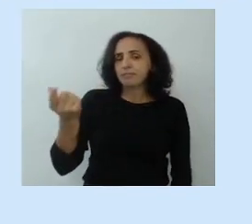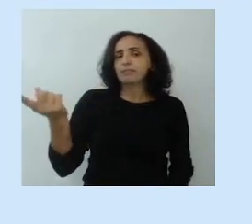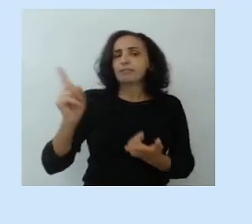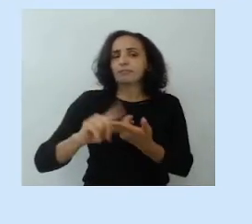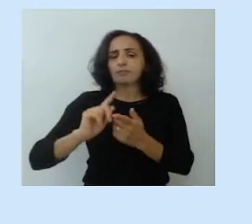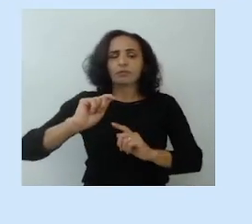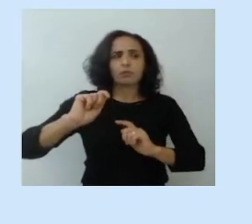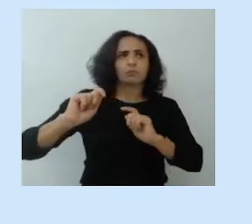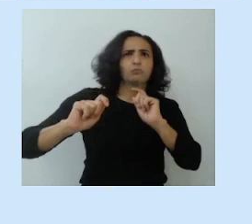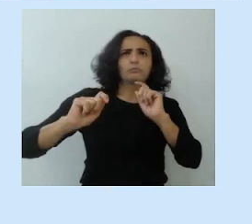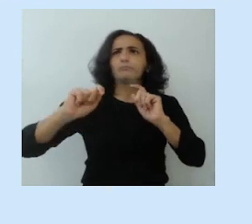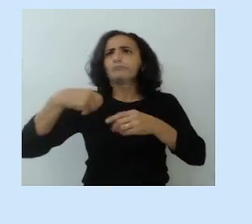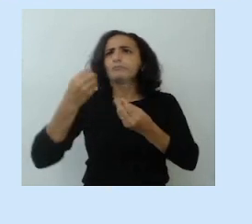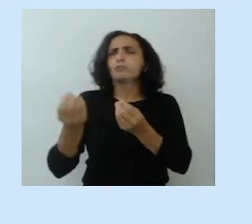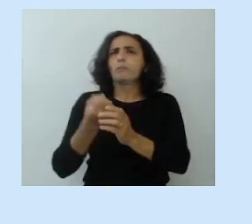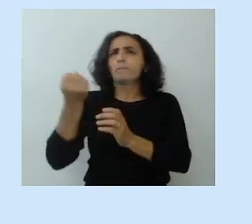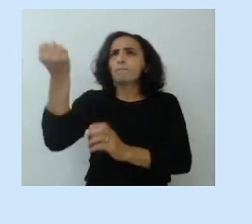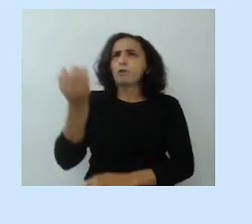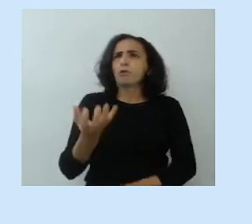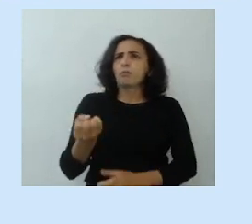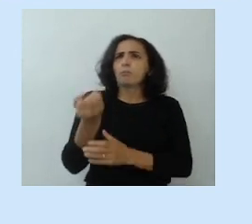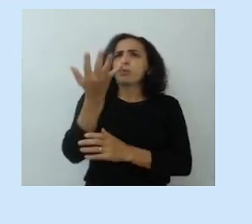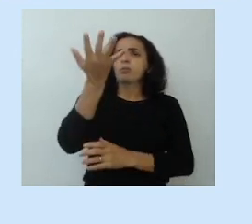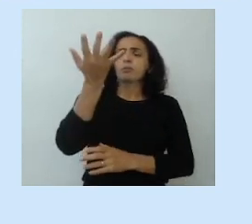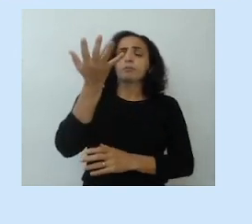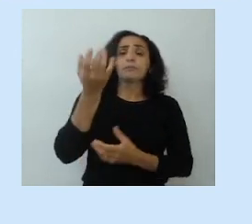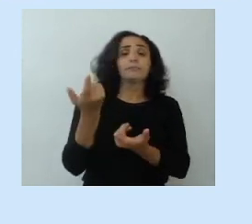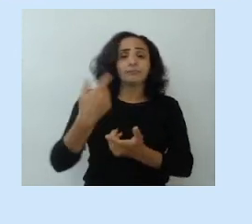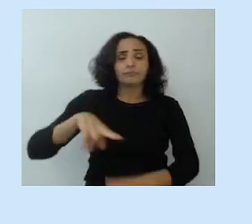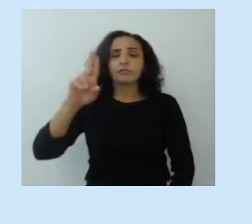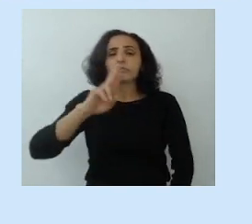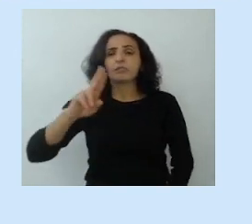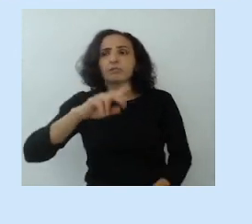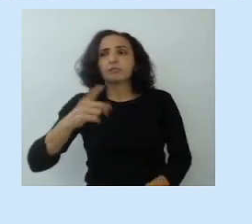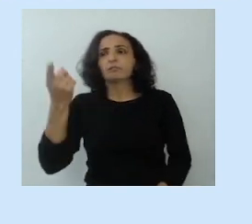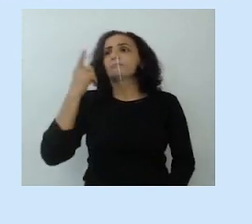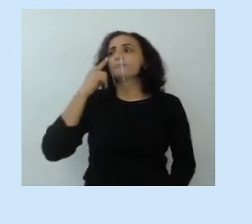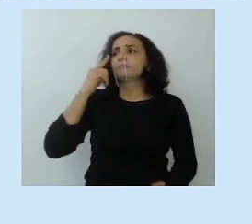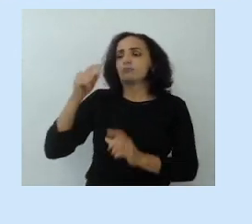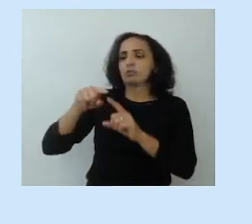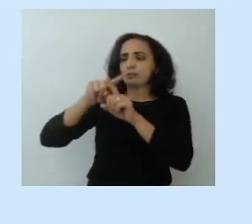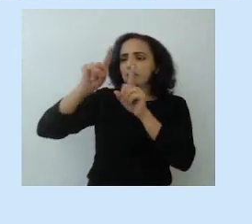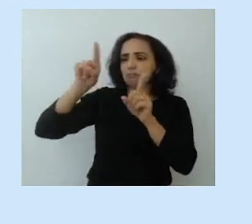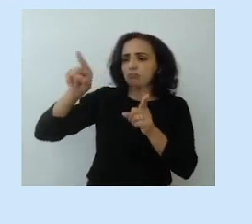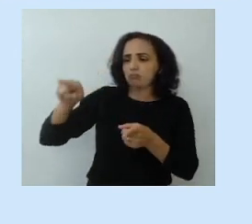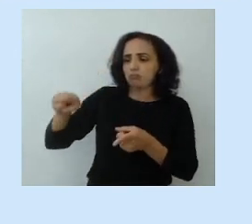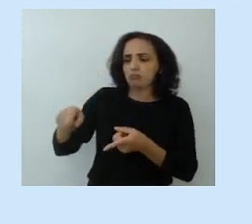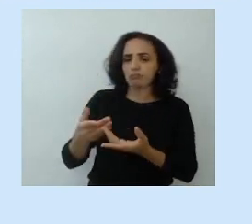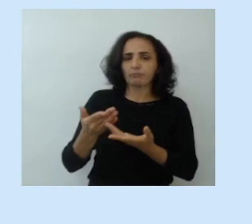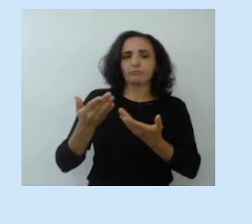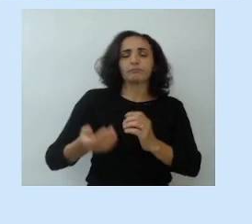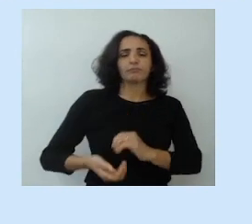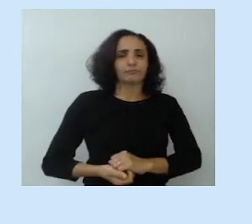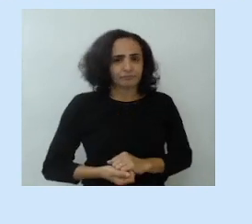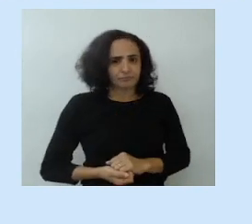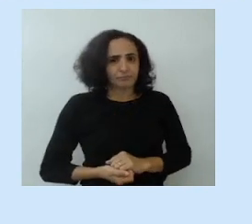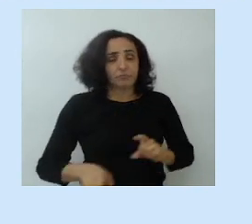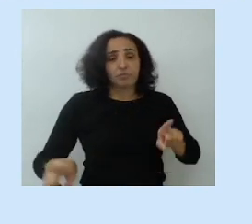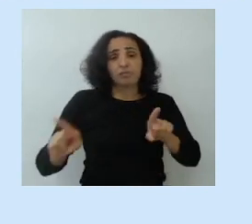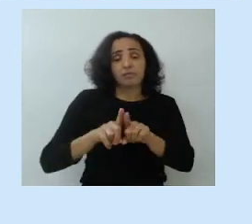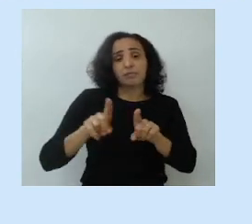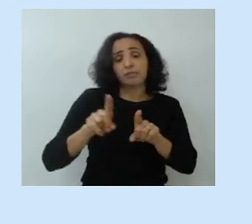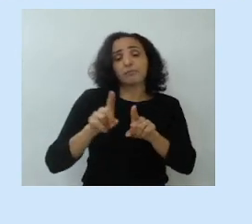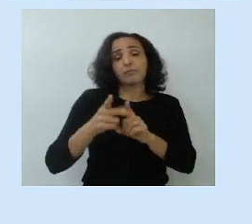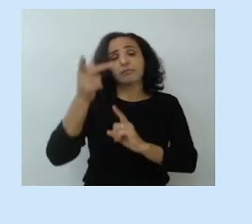são transmitidos pelos satélites. Por isso que a gente usa aí as antenas em forma de parábola. E um jogador